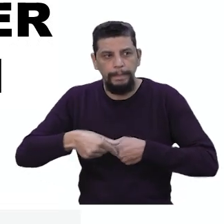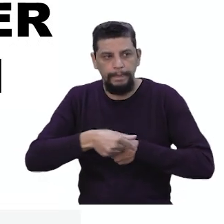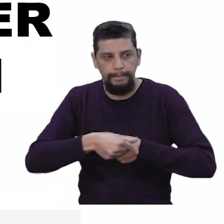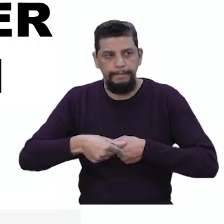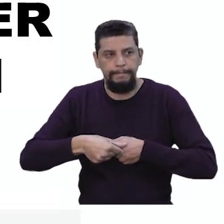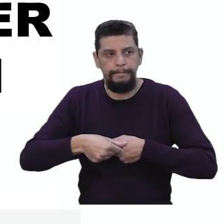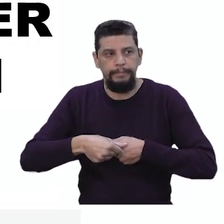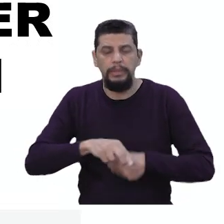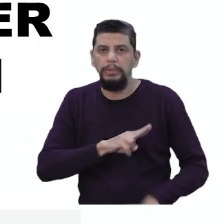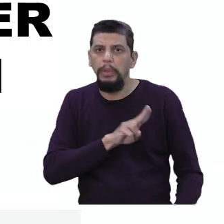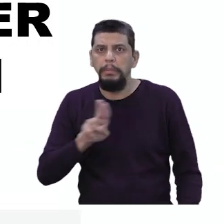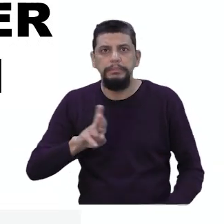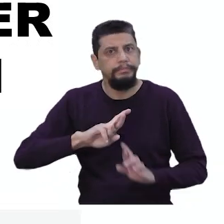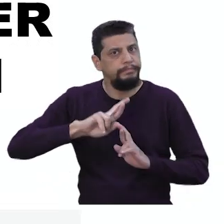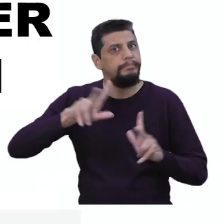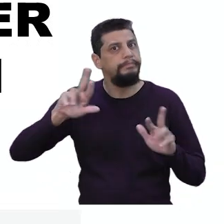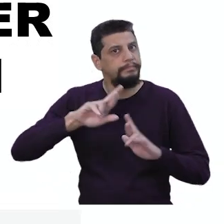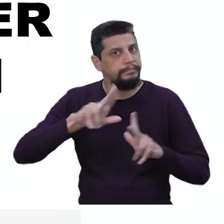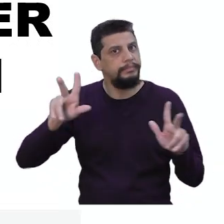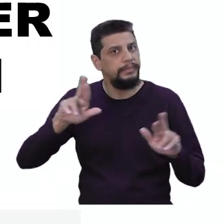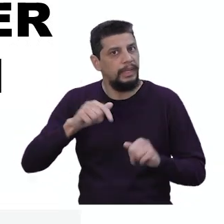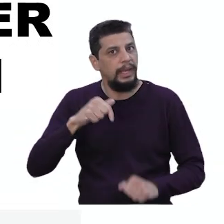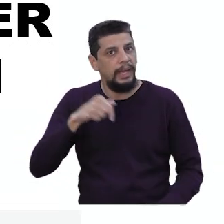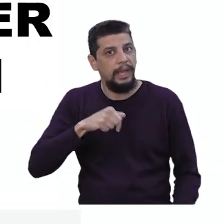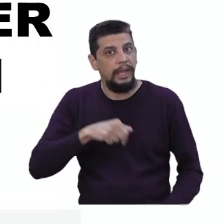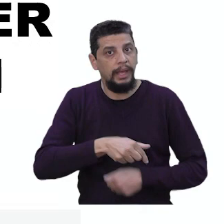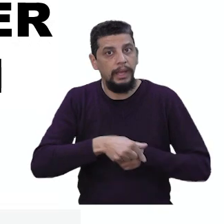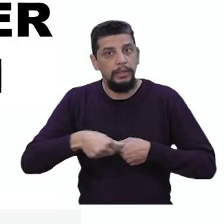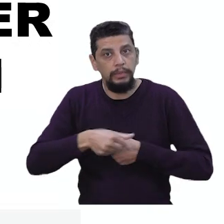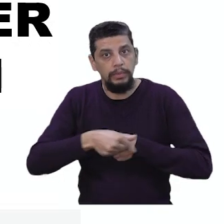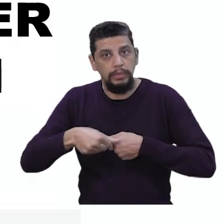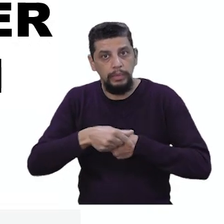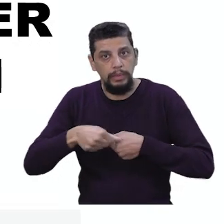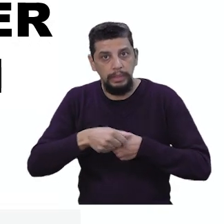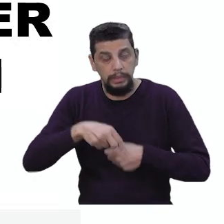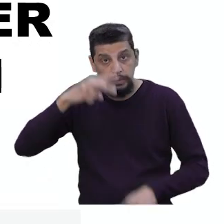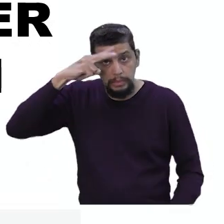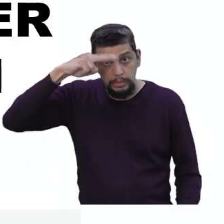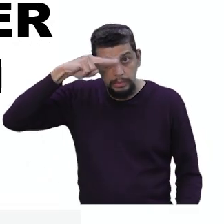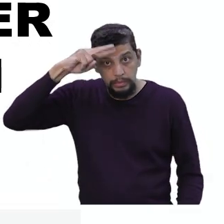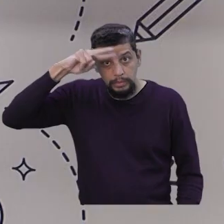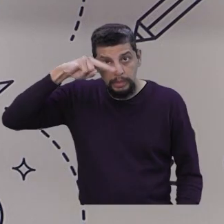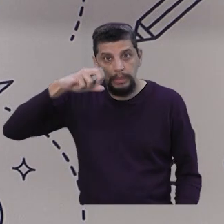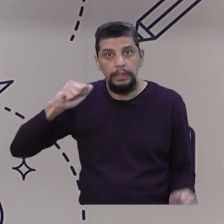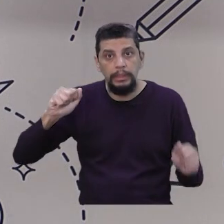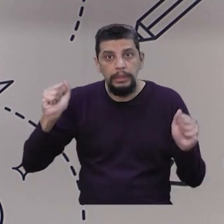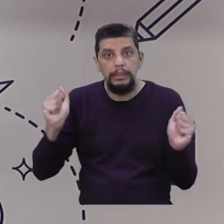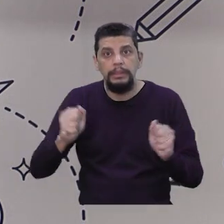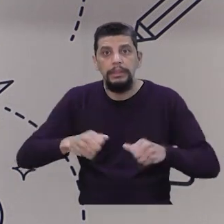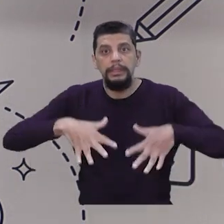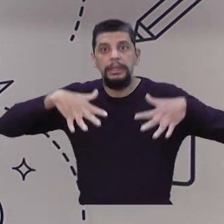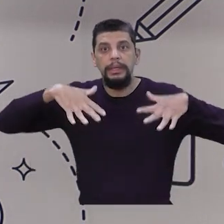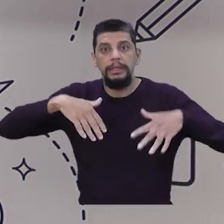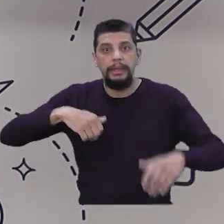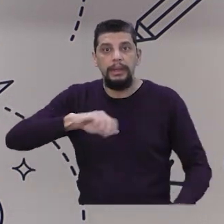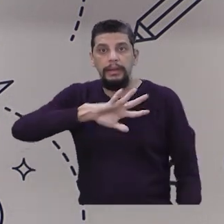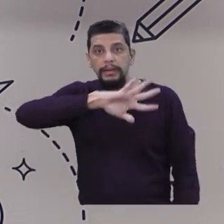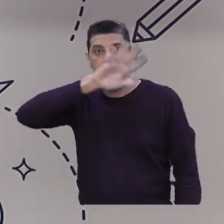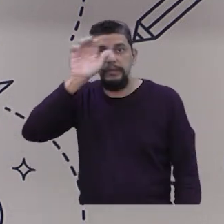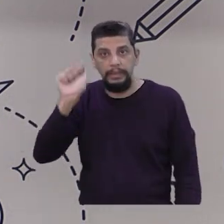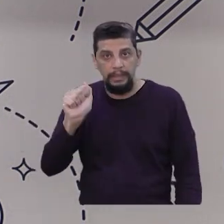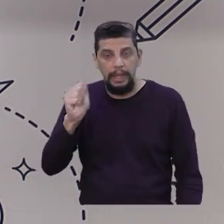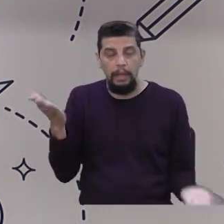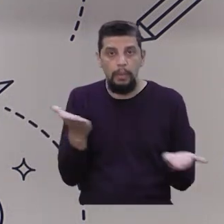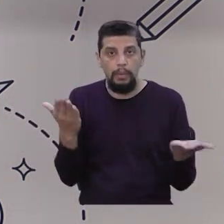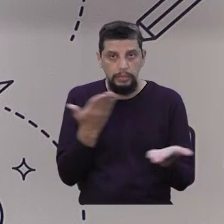Bellinghausen. Nossa, é um nome bem diferente, não é? Essa é a autora do livro Histórias Encantadas Africanas. E é daqui que saiu a